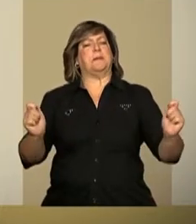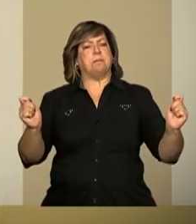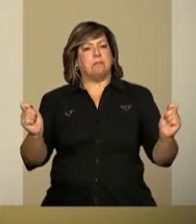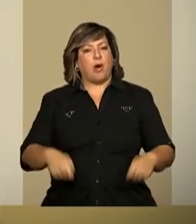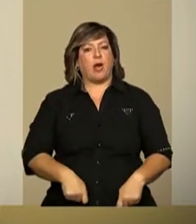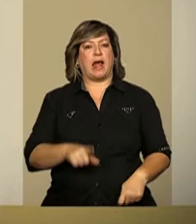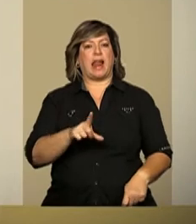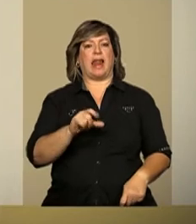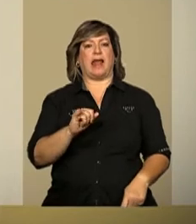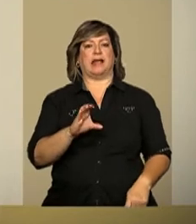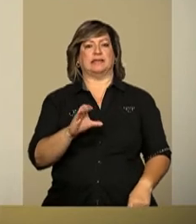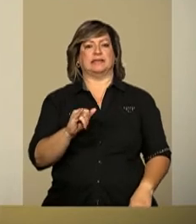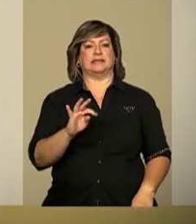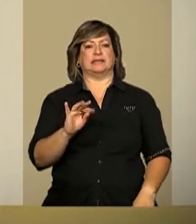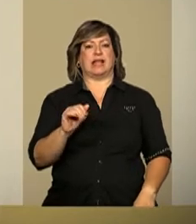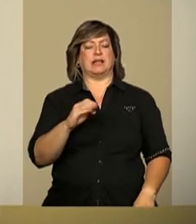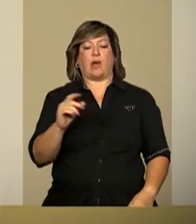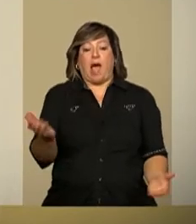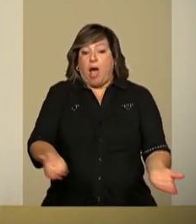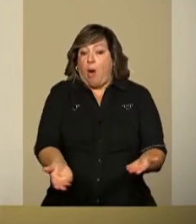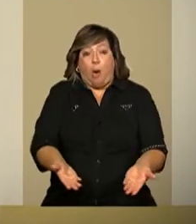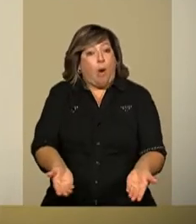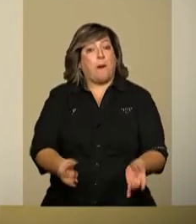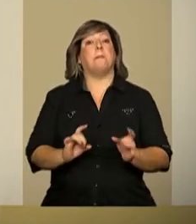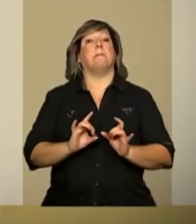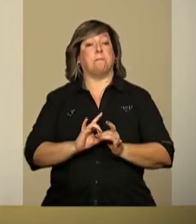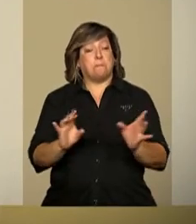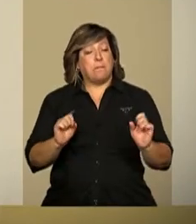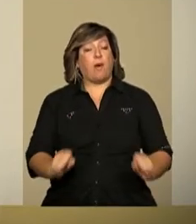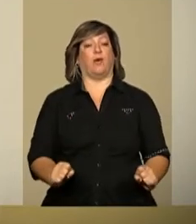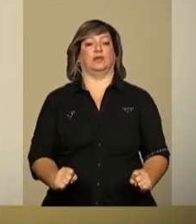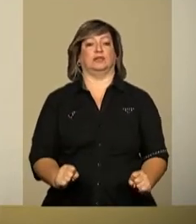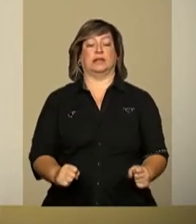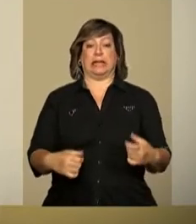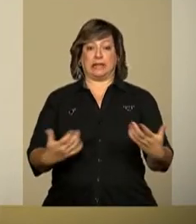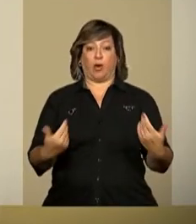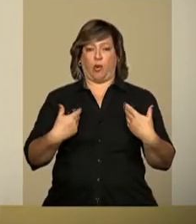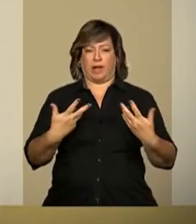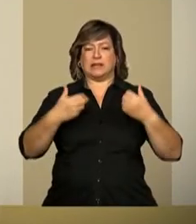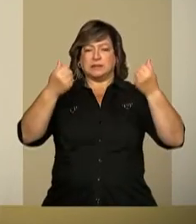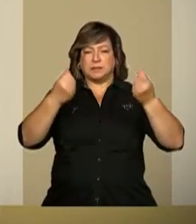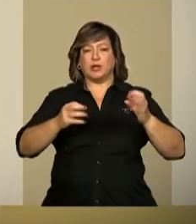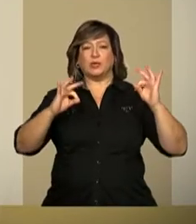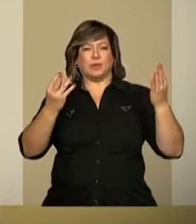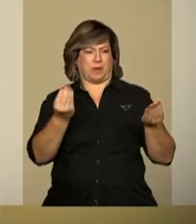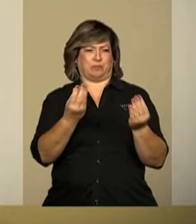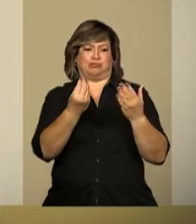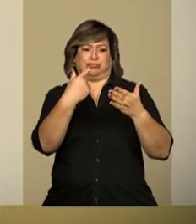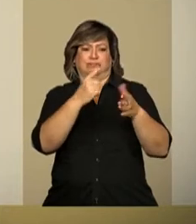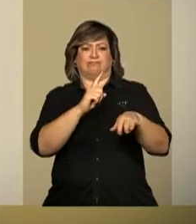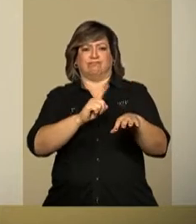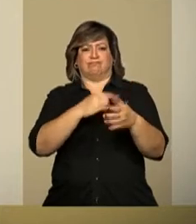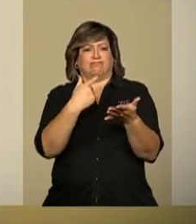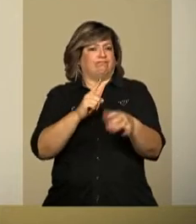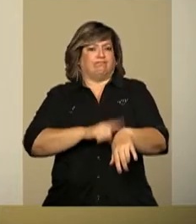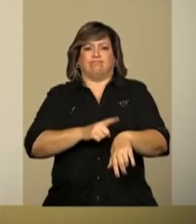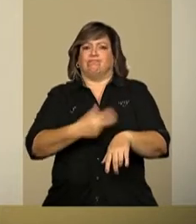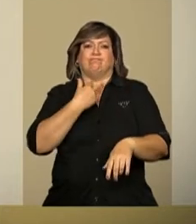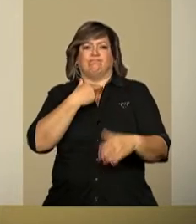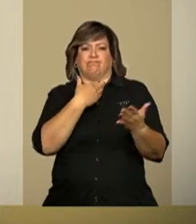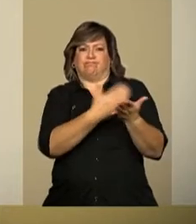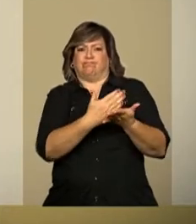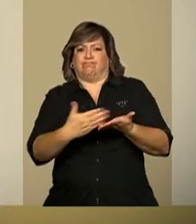ser licitadas veja você imediatamente Luciano Eu queria falar de todas elas mas o nosso tempo não dá né